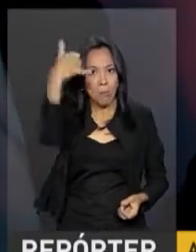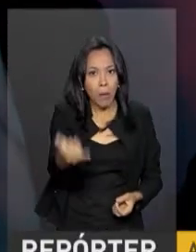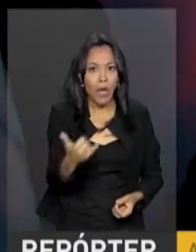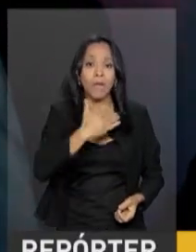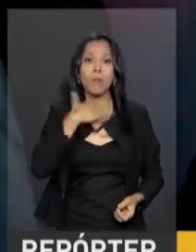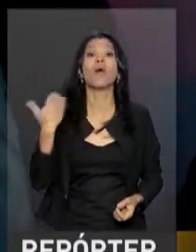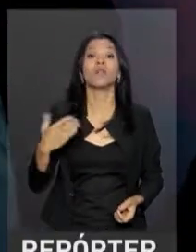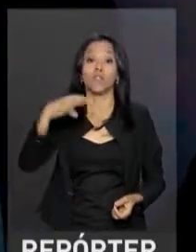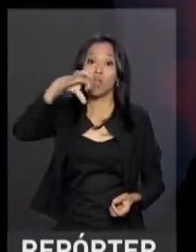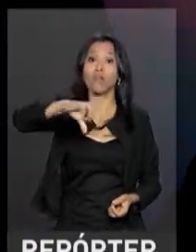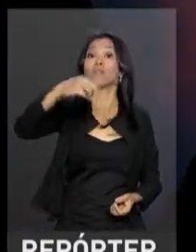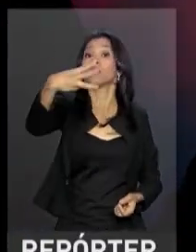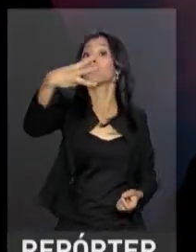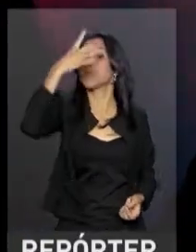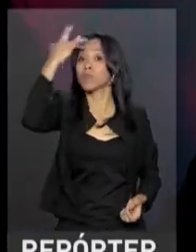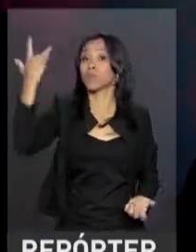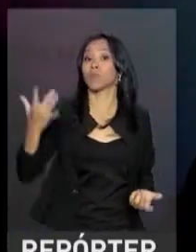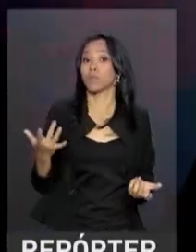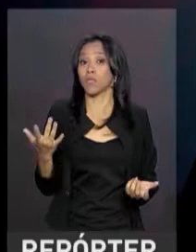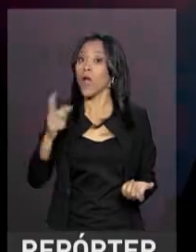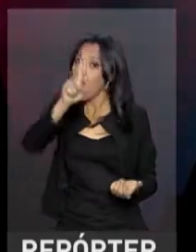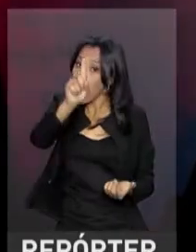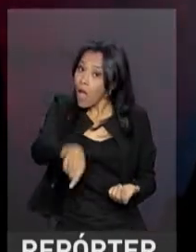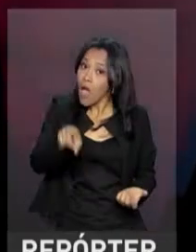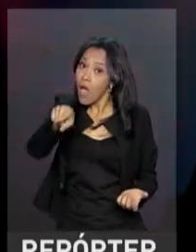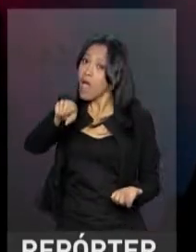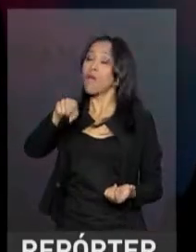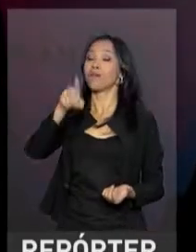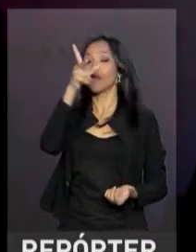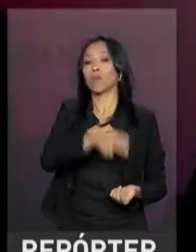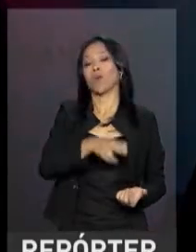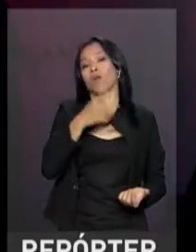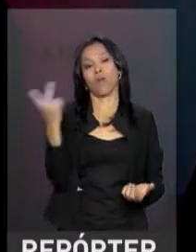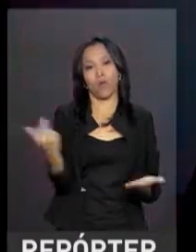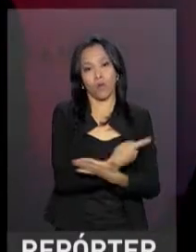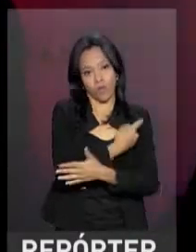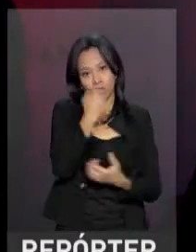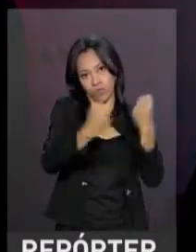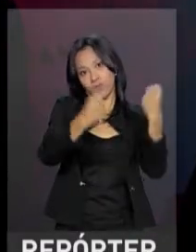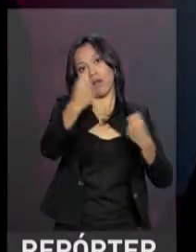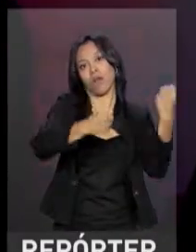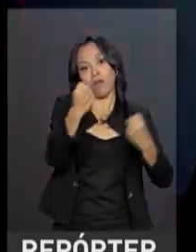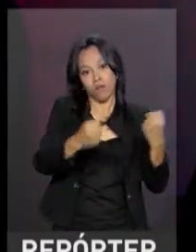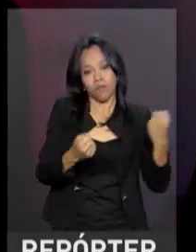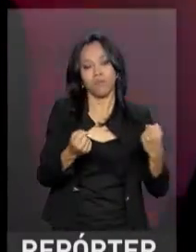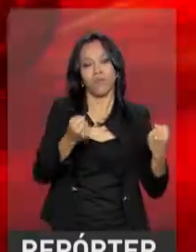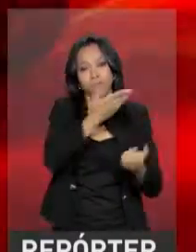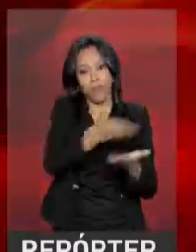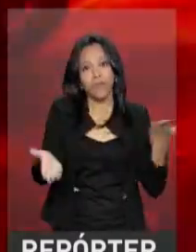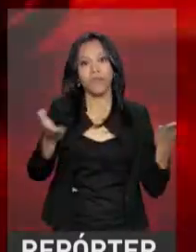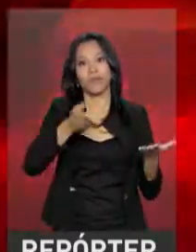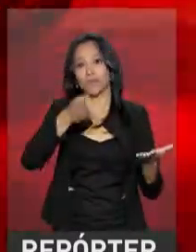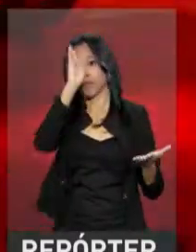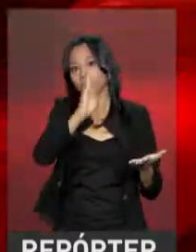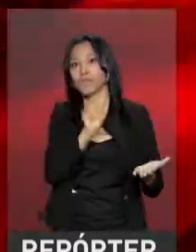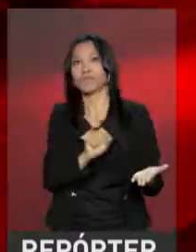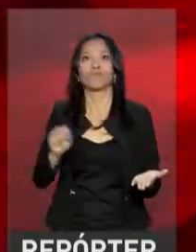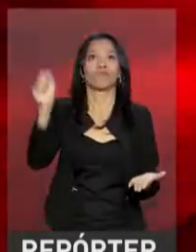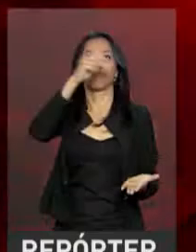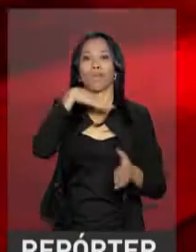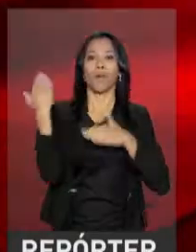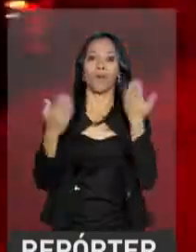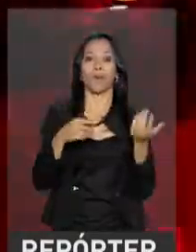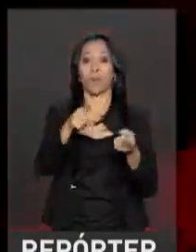morressem 93 passageiros, é o que representam o número de vidas que perdemos no trânsito em todo o país. O uso de drogas,